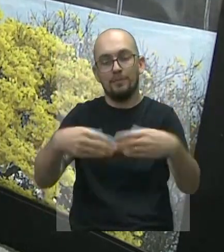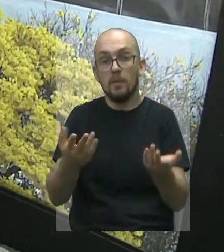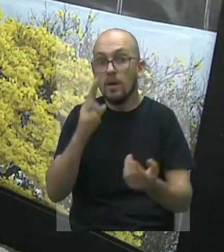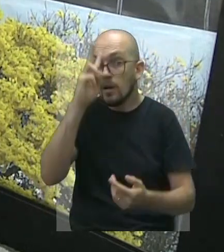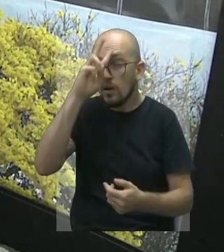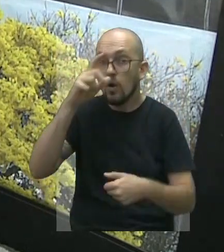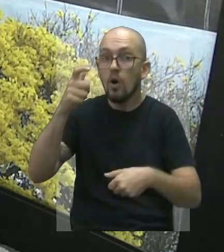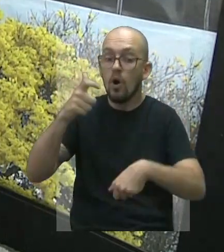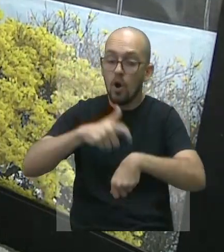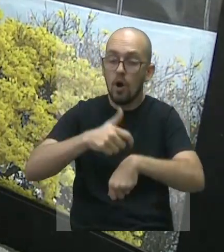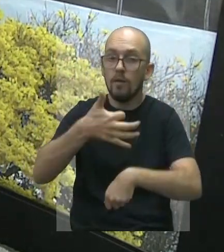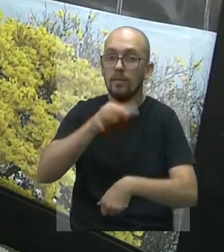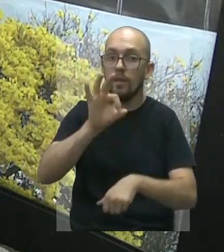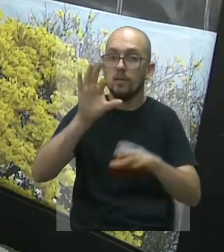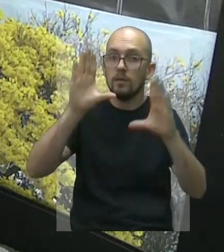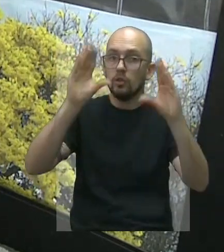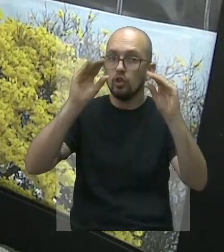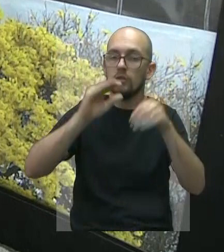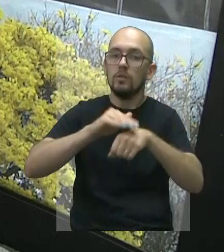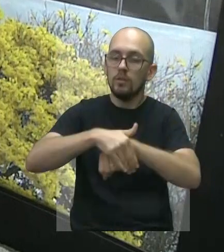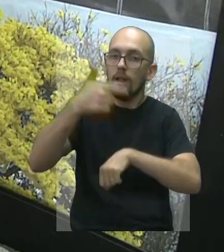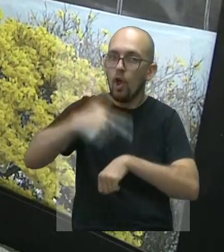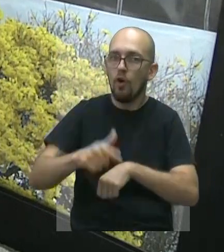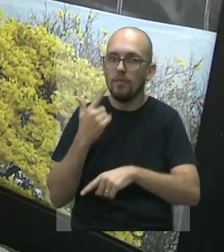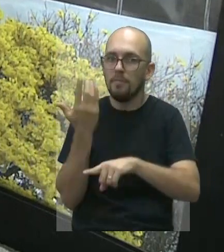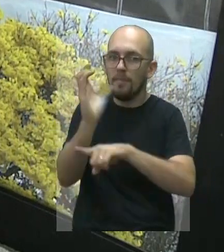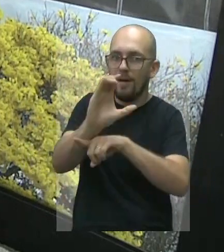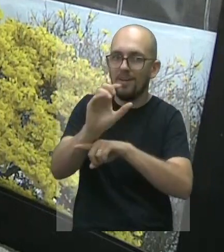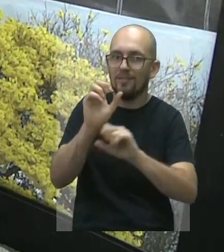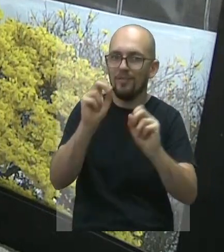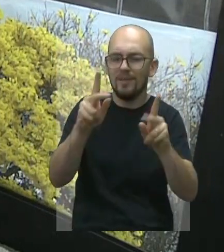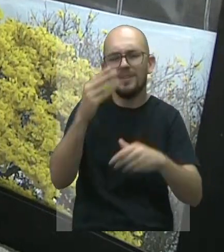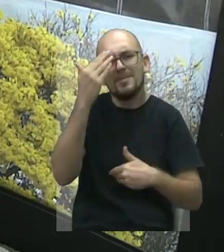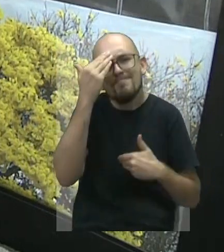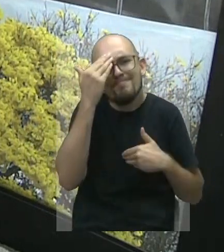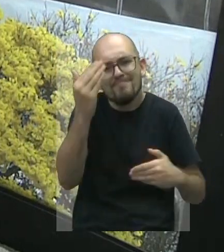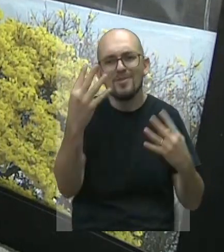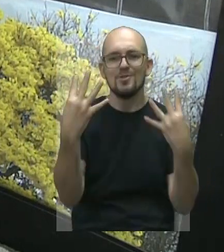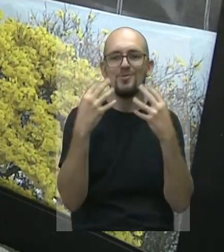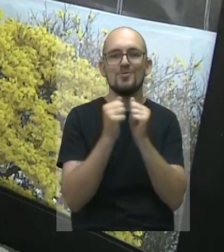às 10 da noite tem reprise do programa. Mais uma vez, obrigado pela sua